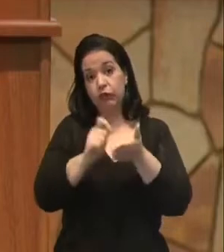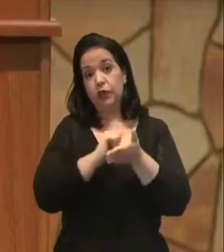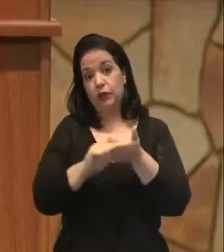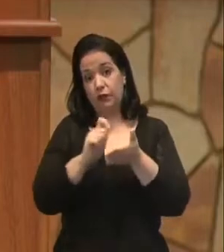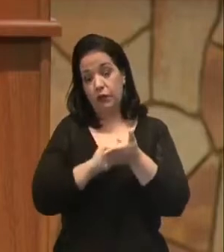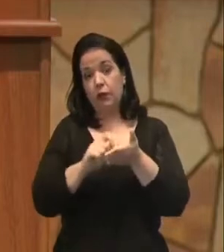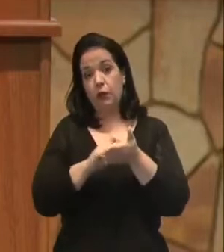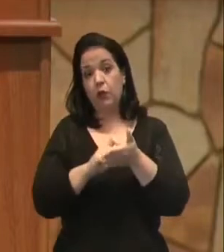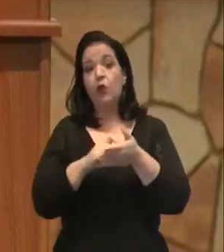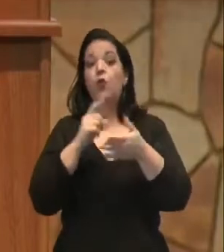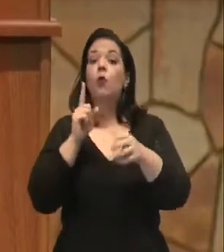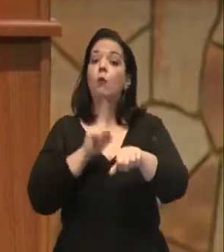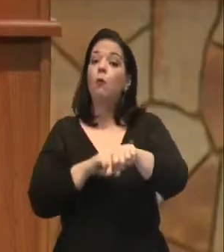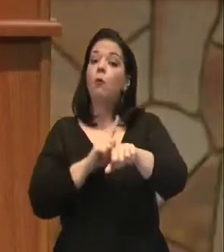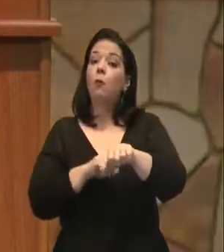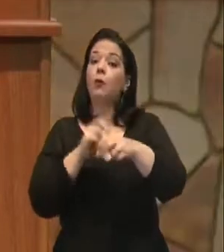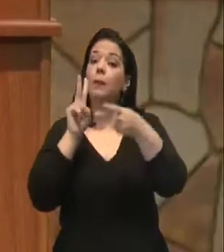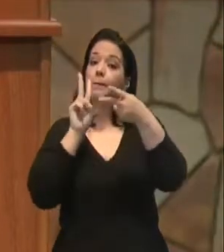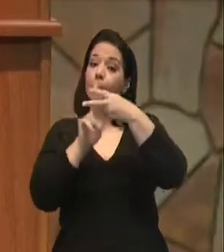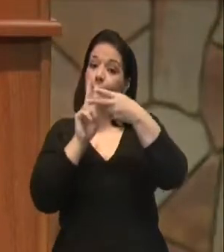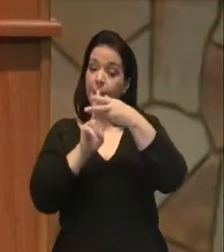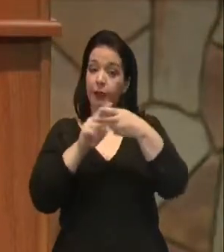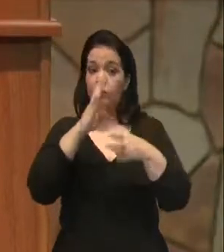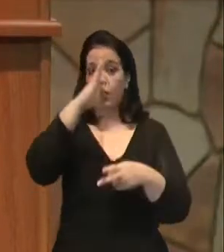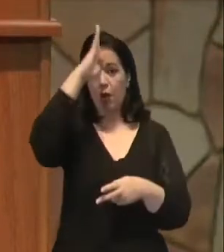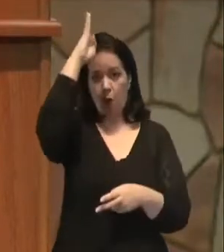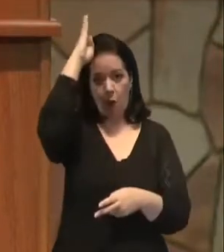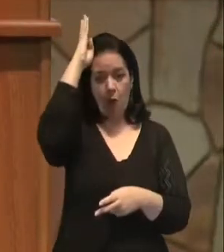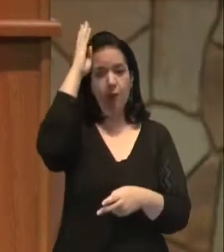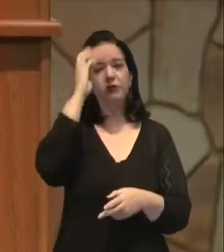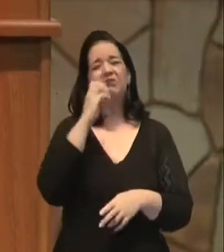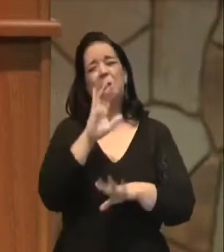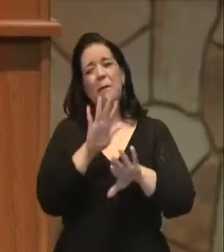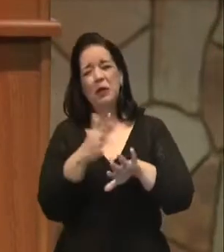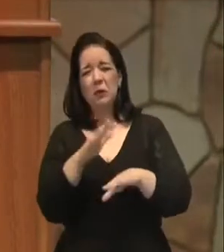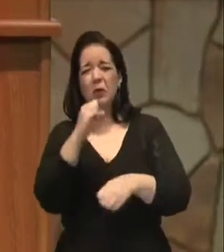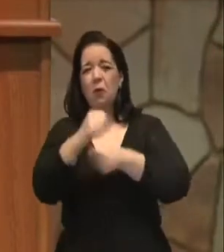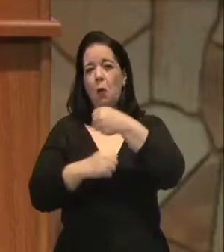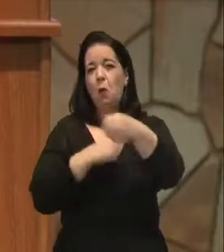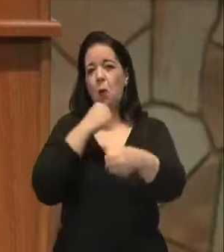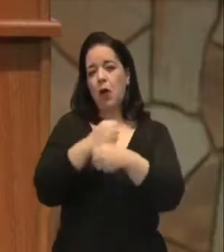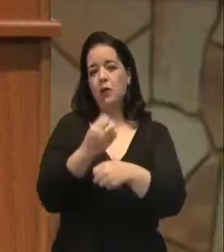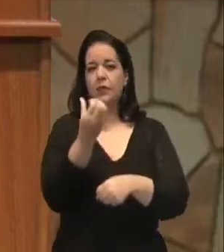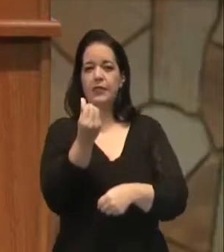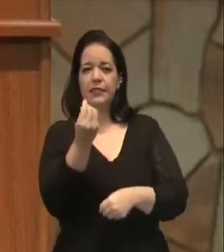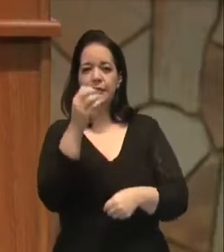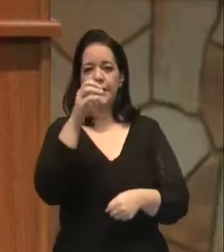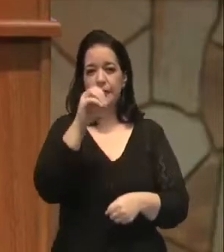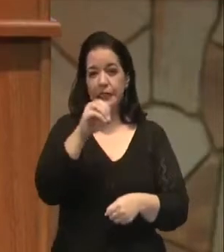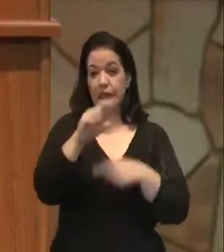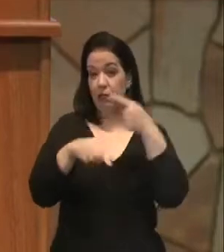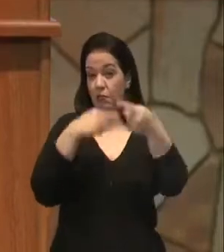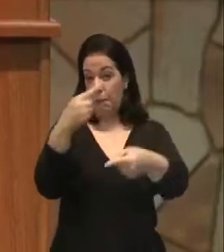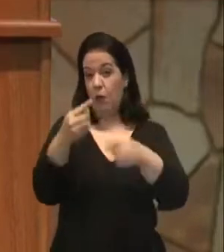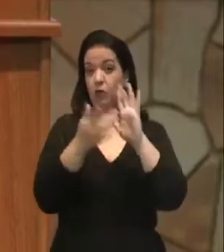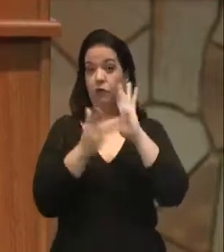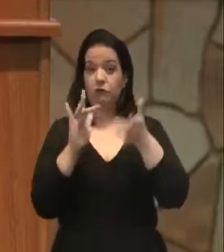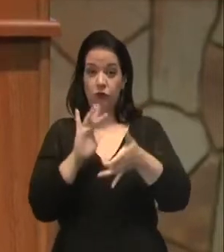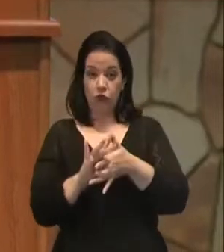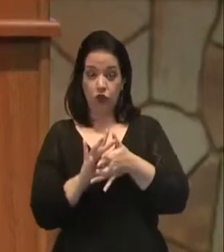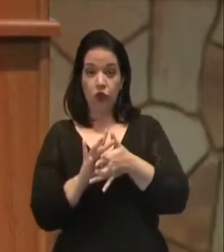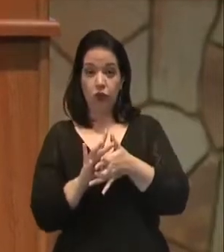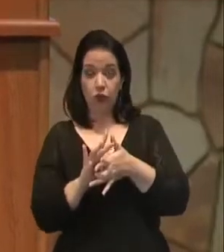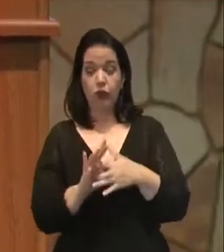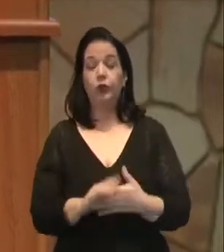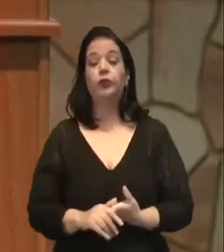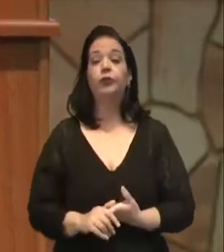esteve preso foi por volta do ano 60 a 62, e durante esse período